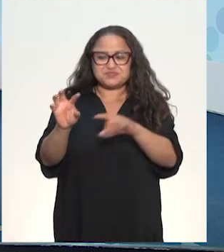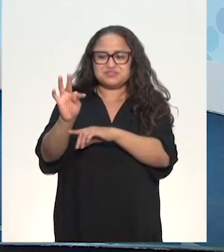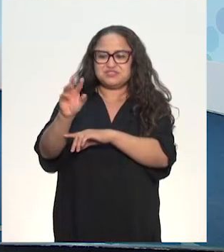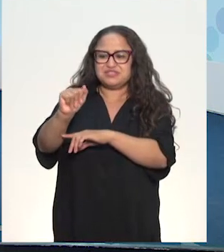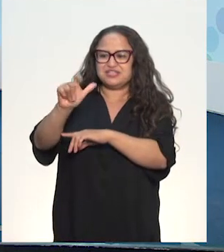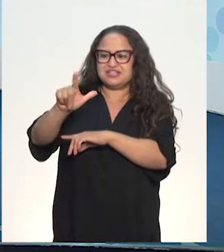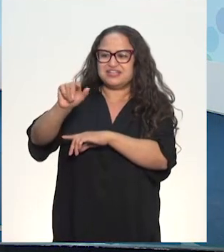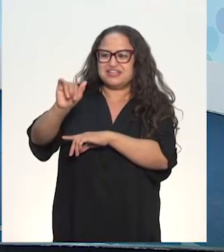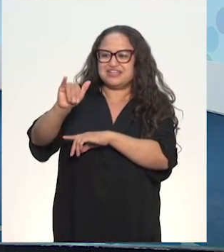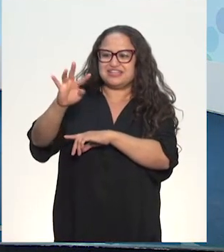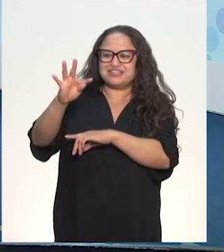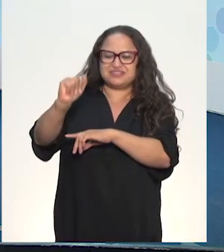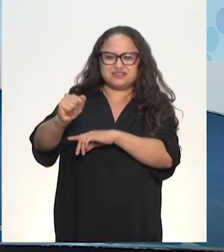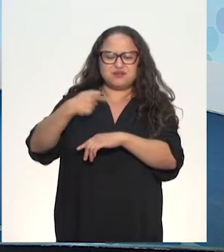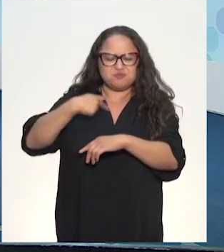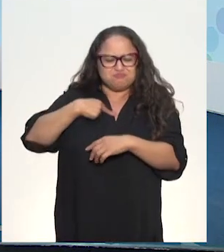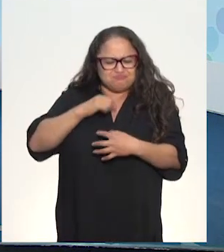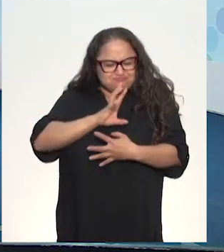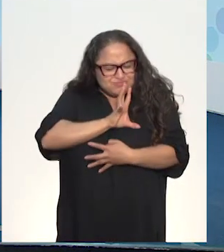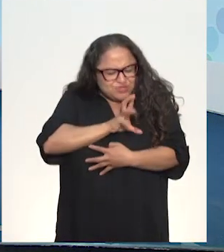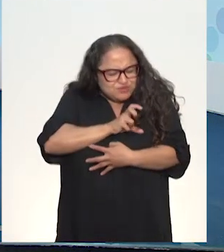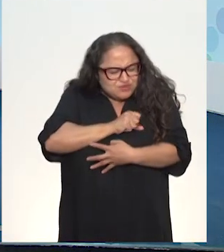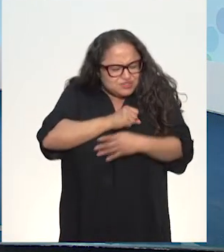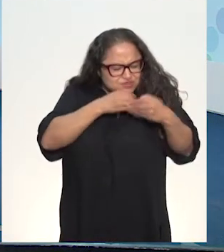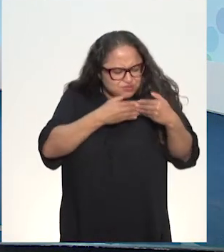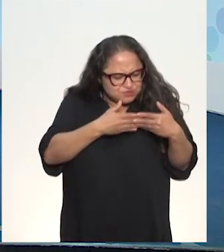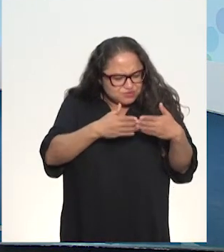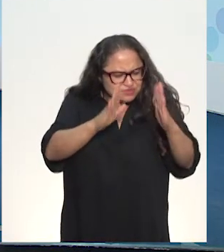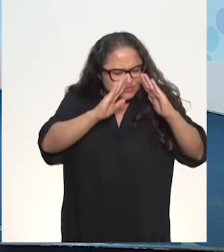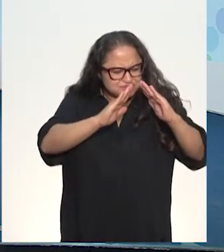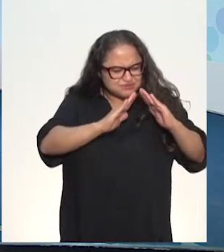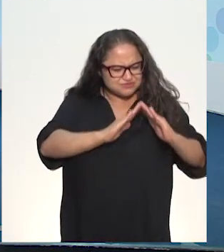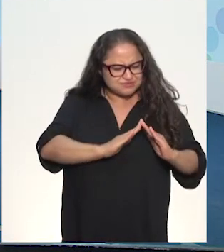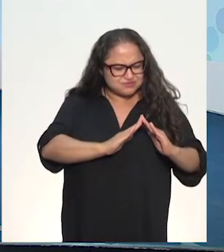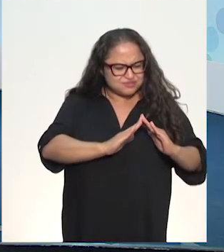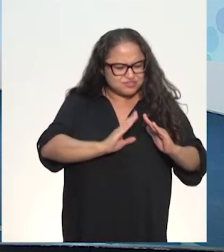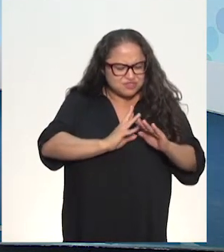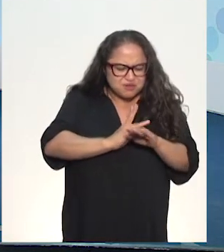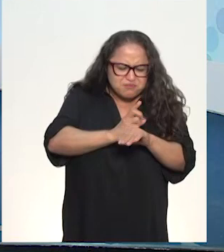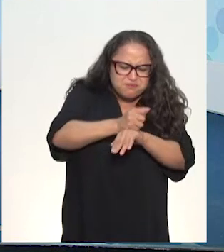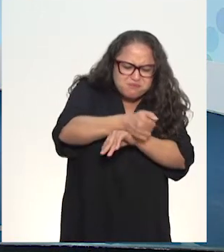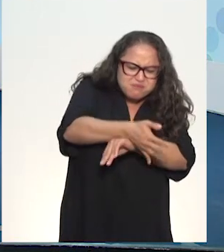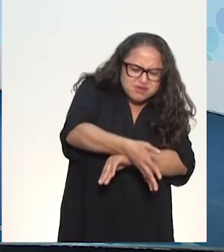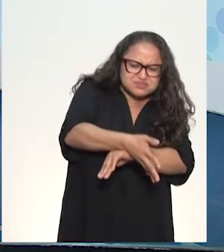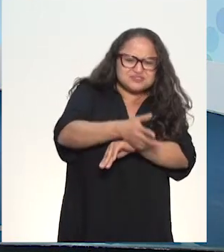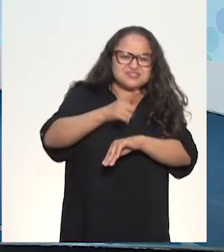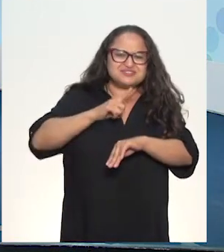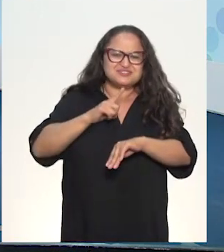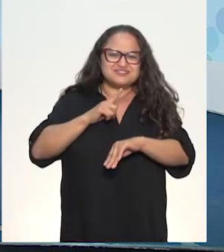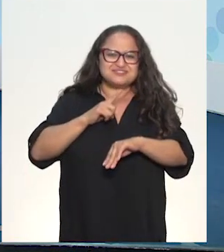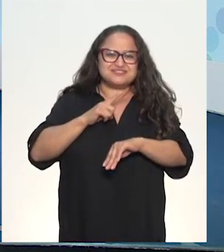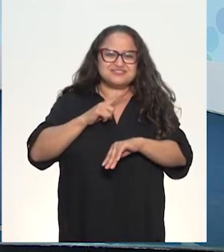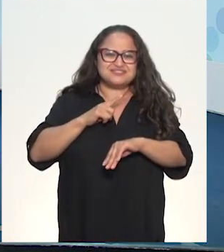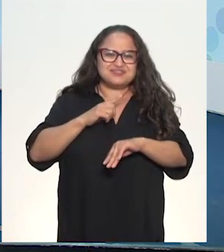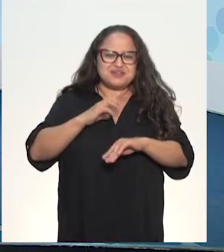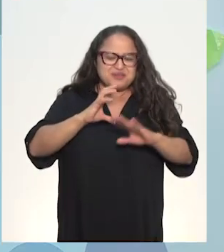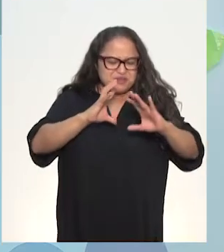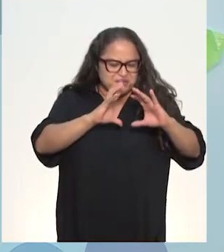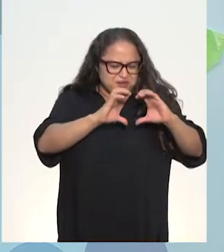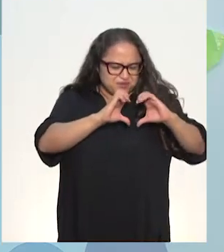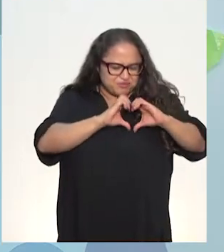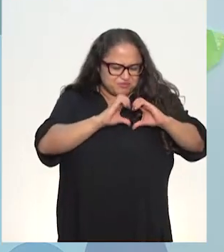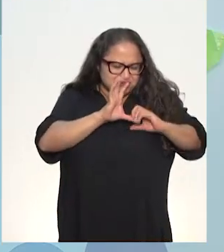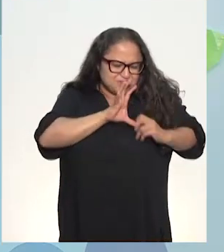falou: meu coração é um albergue aberto, roda a noite. Olha. Né? Olha, meu coração, vamos interpretar isso. Meu coração